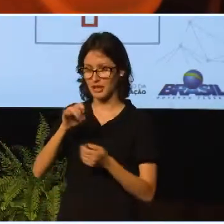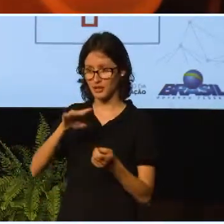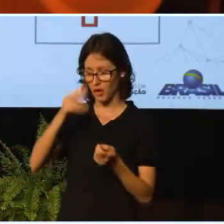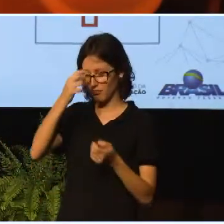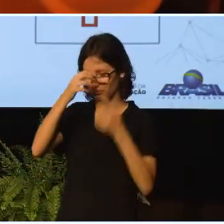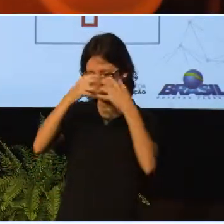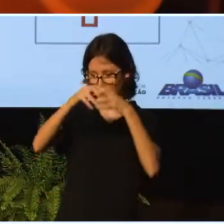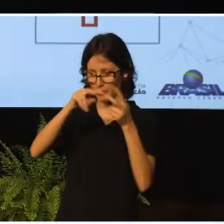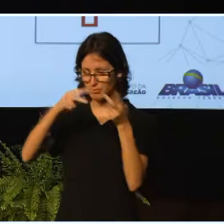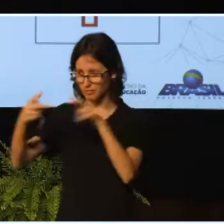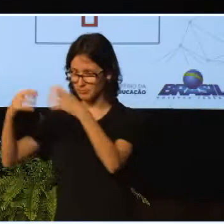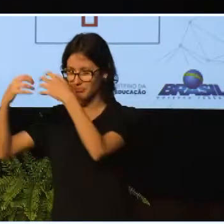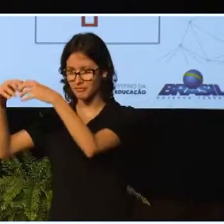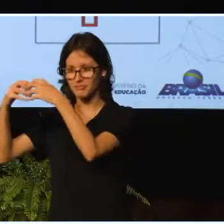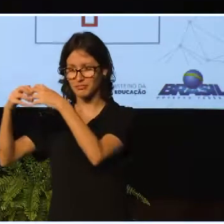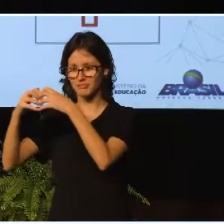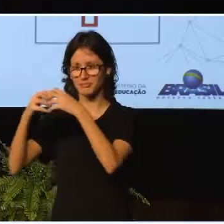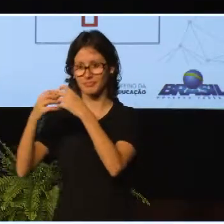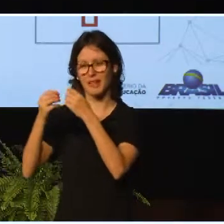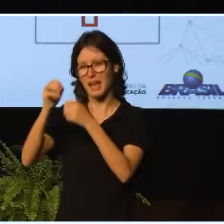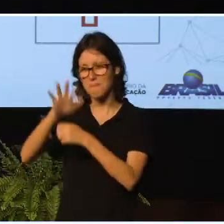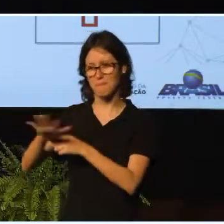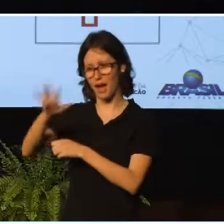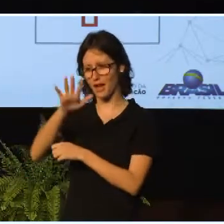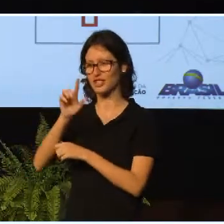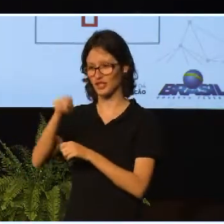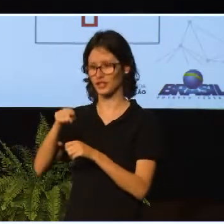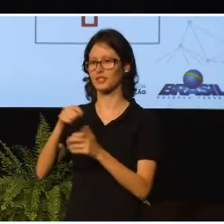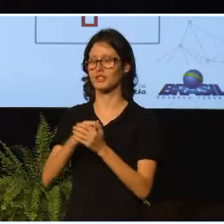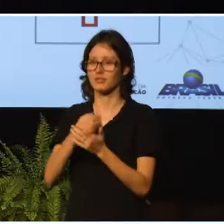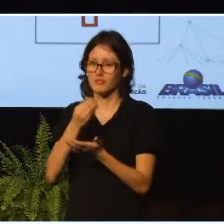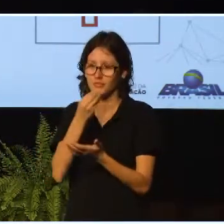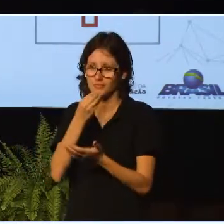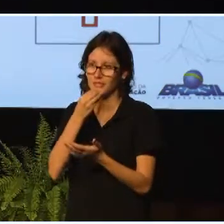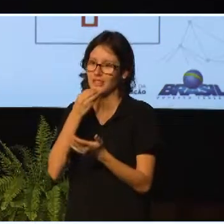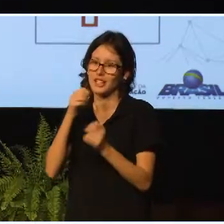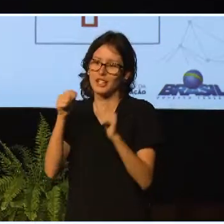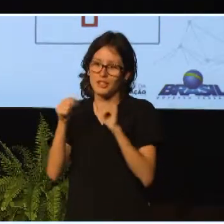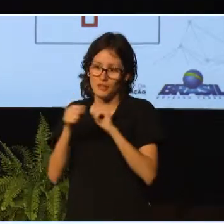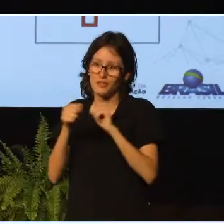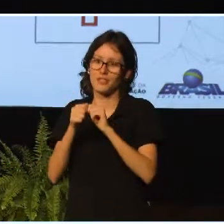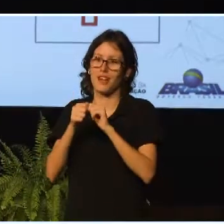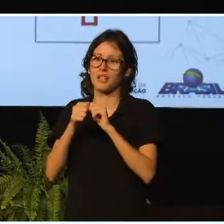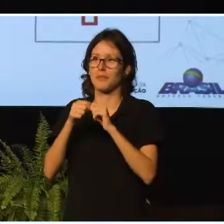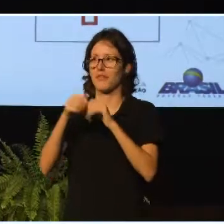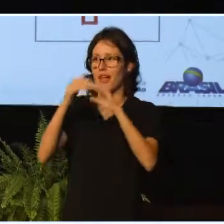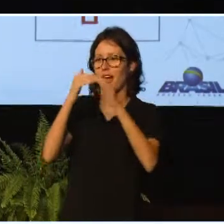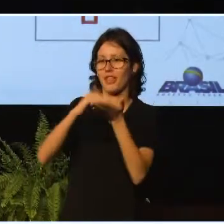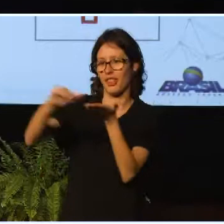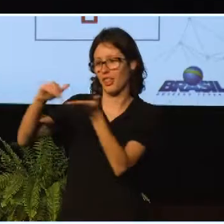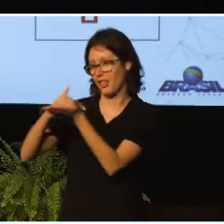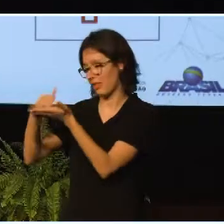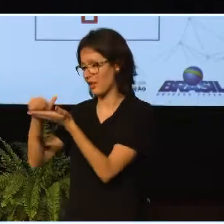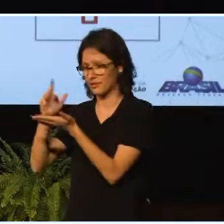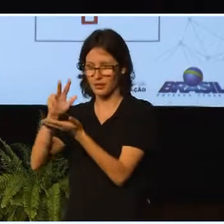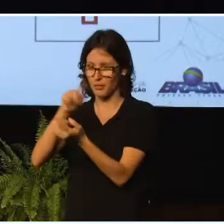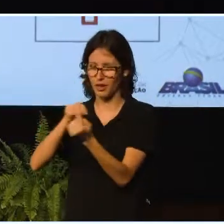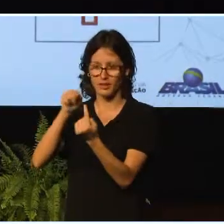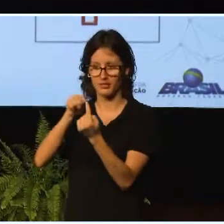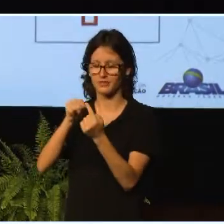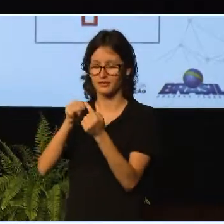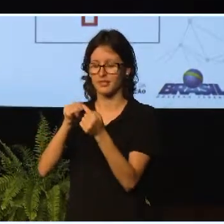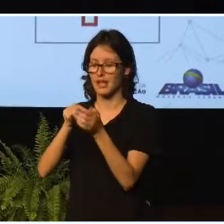transferência cérebro-cérebro. Essa é a interface. Claro que isso não é feito para ficar mandando mensagem. Isso tem